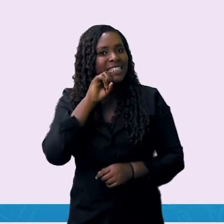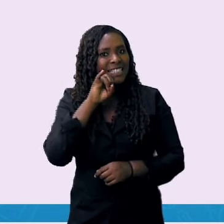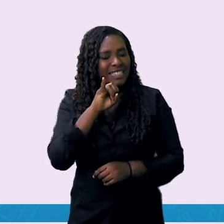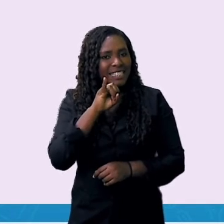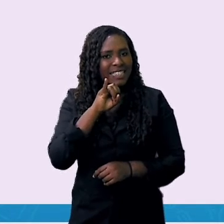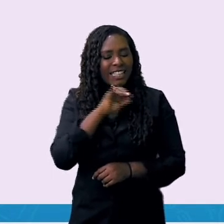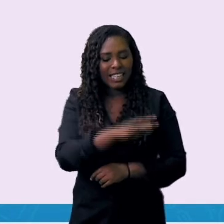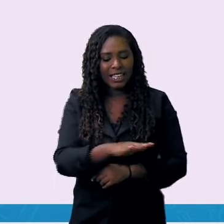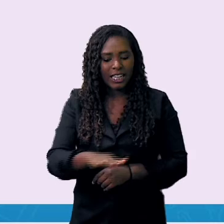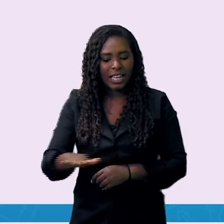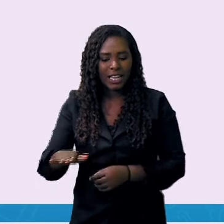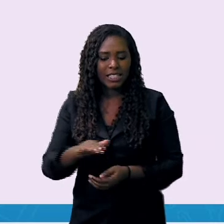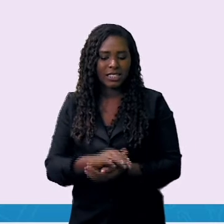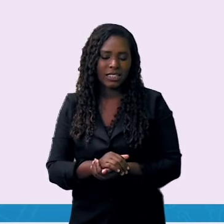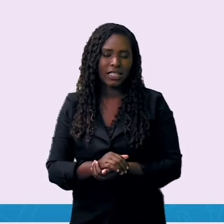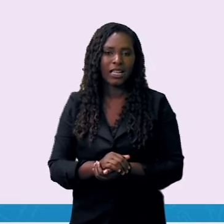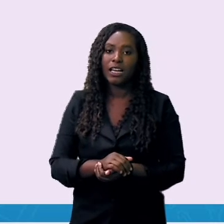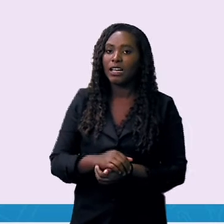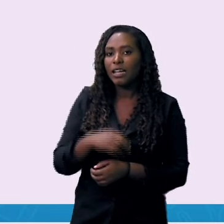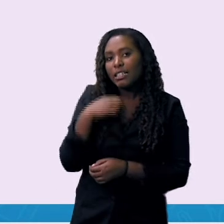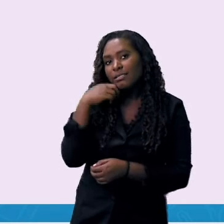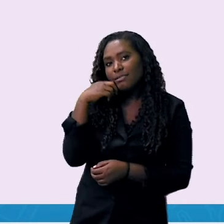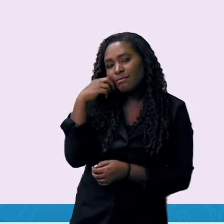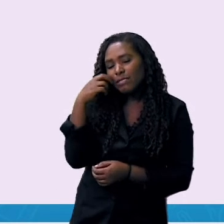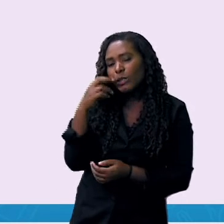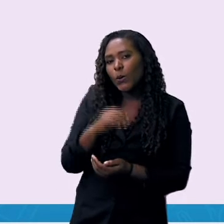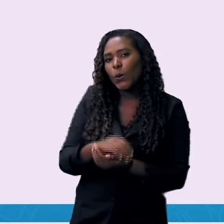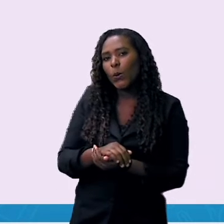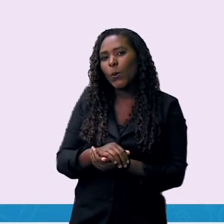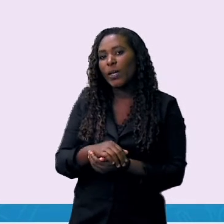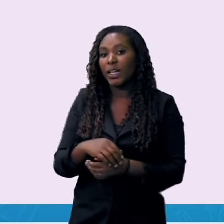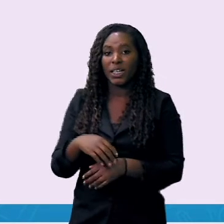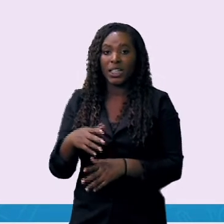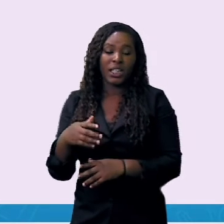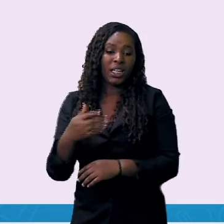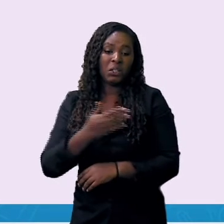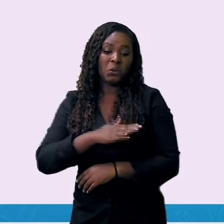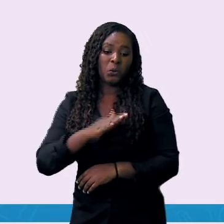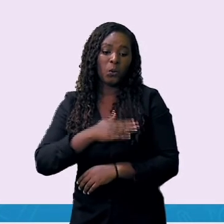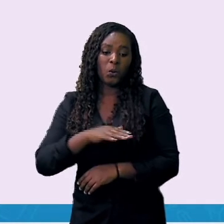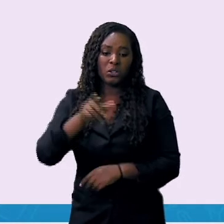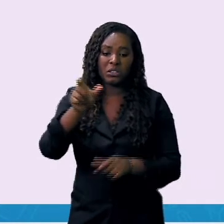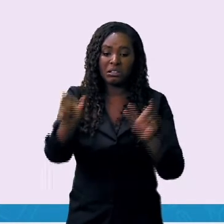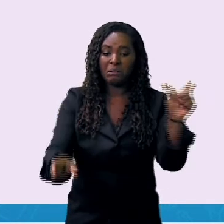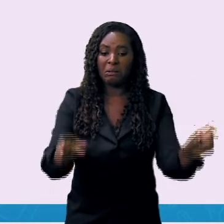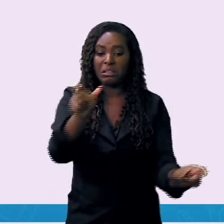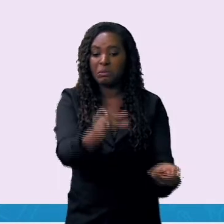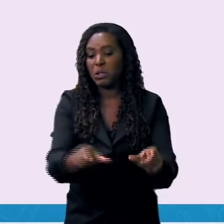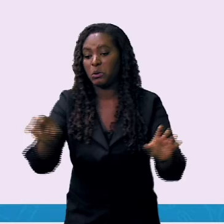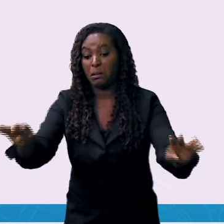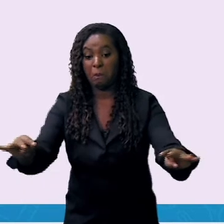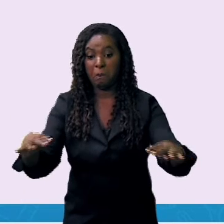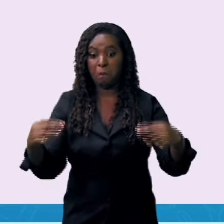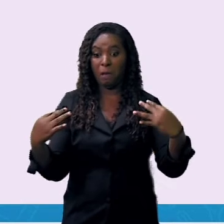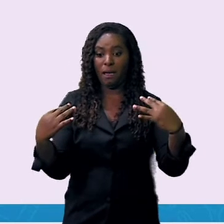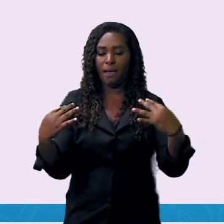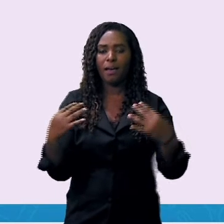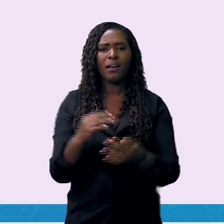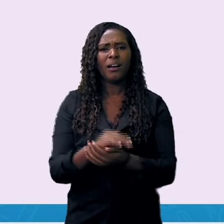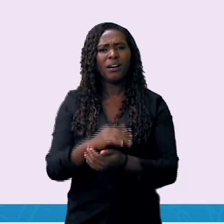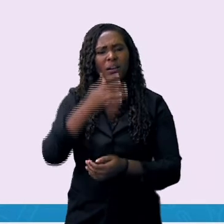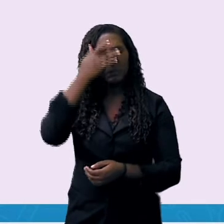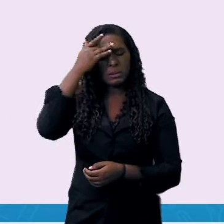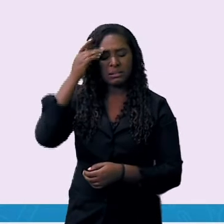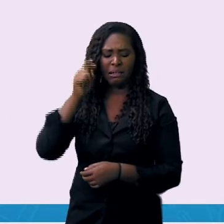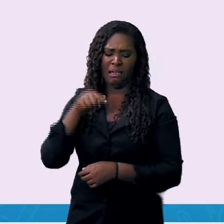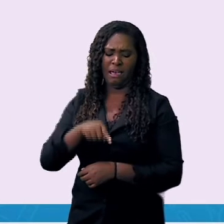atenções, logo é definida como tímida. É importante ressaltar que a timidez, desde que não